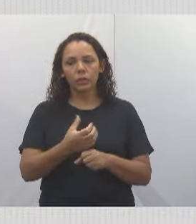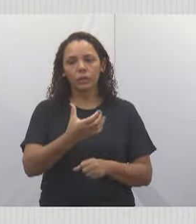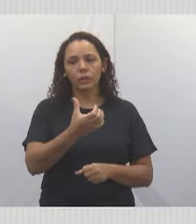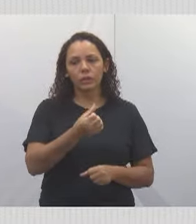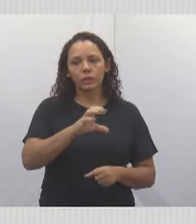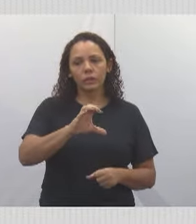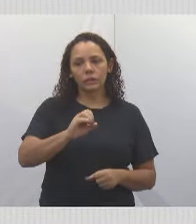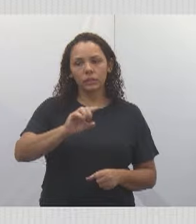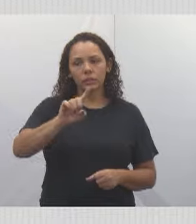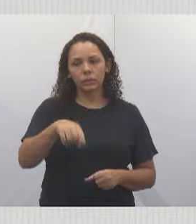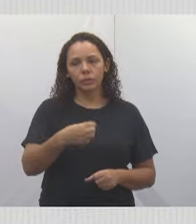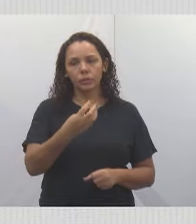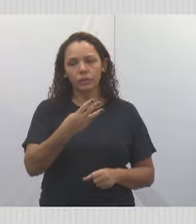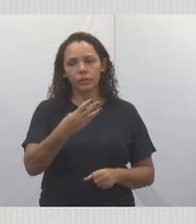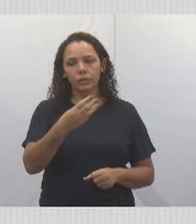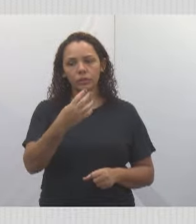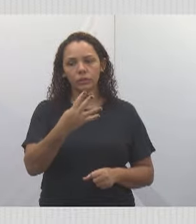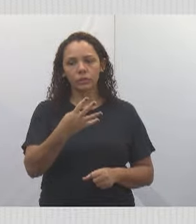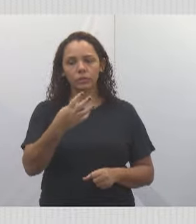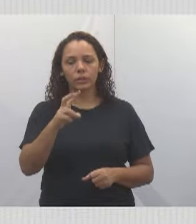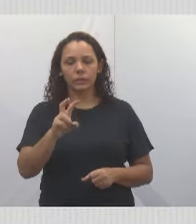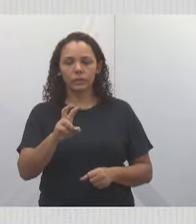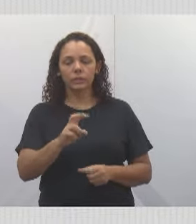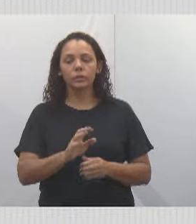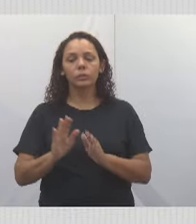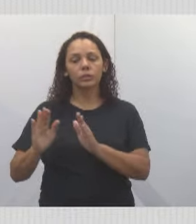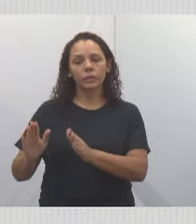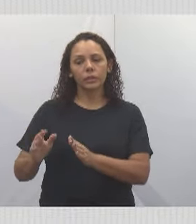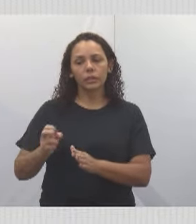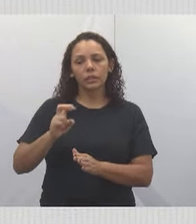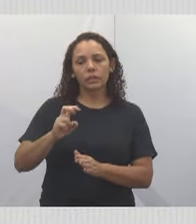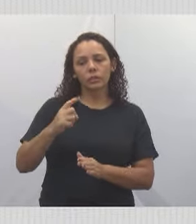60.345 em 2023 e em 2024